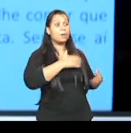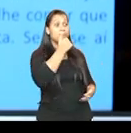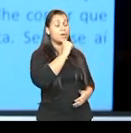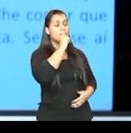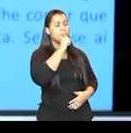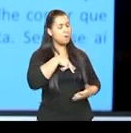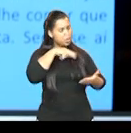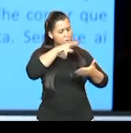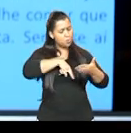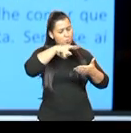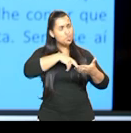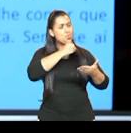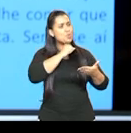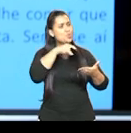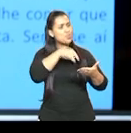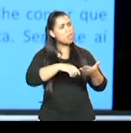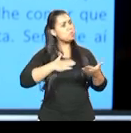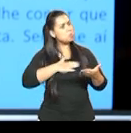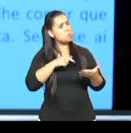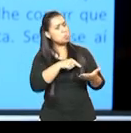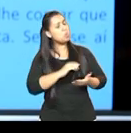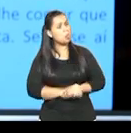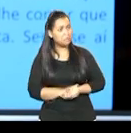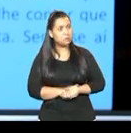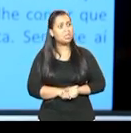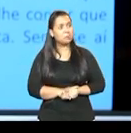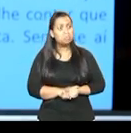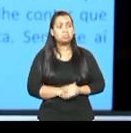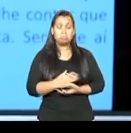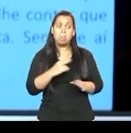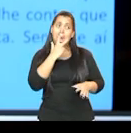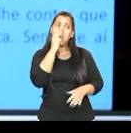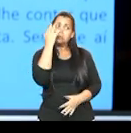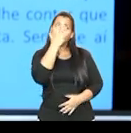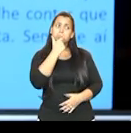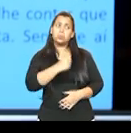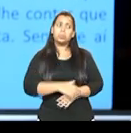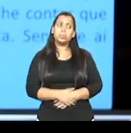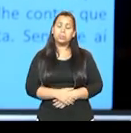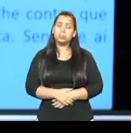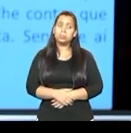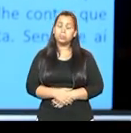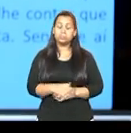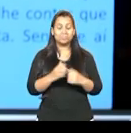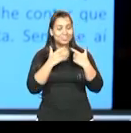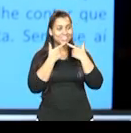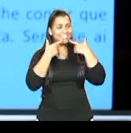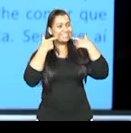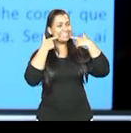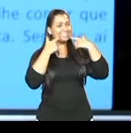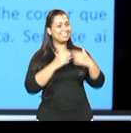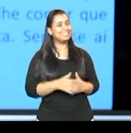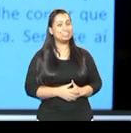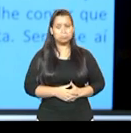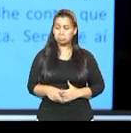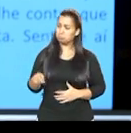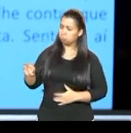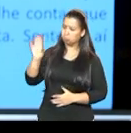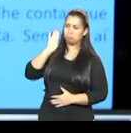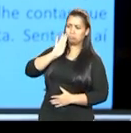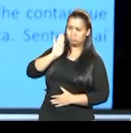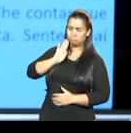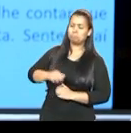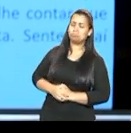livro antigo lá em casa e gostei. Elas devem ser bem bonitas. E ele sorriu. Um pequeno cavalheiro,